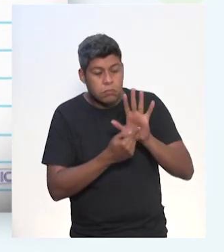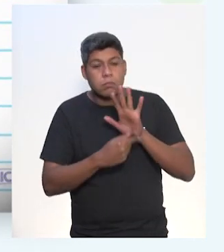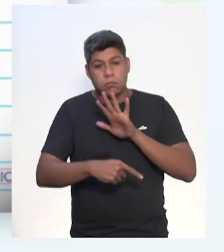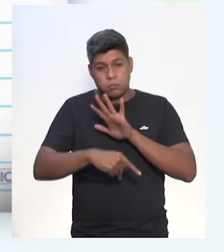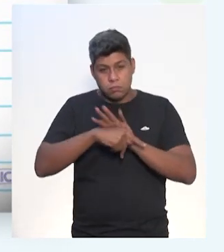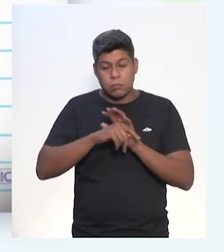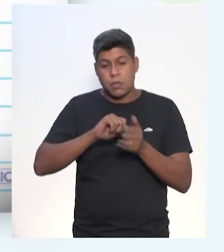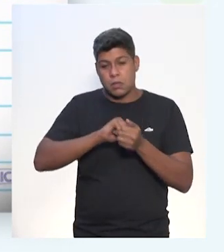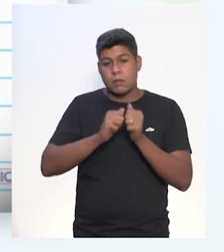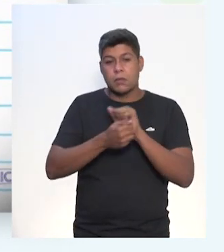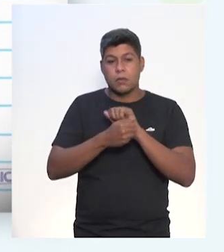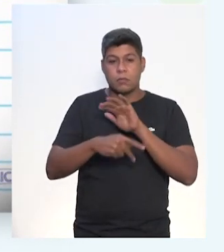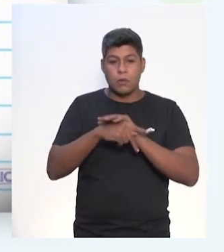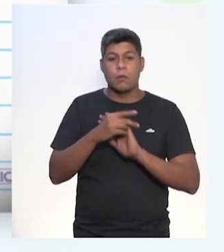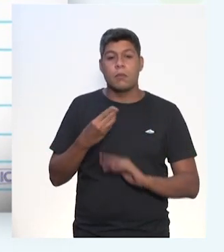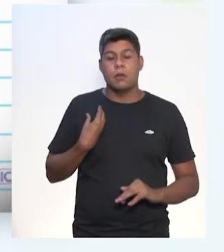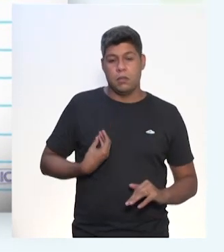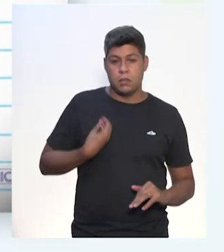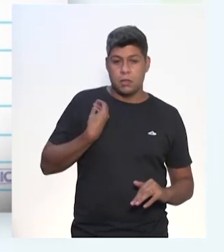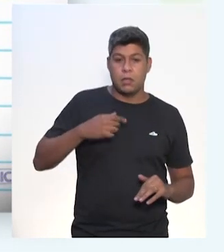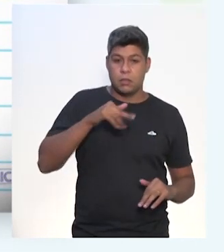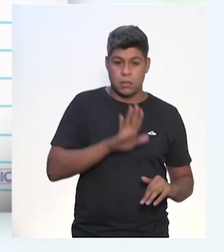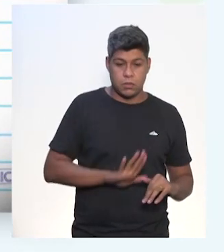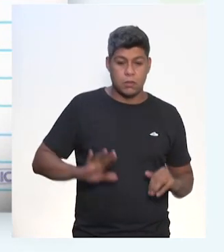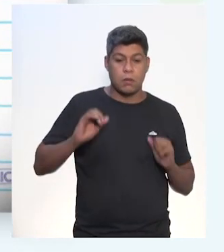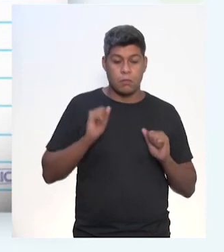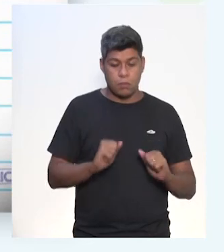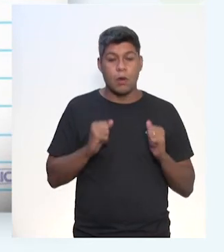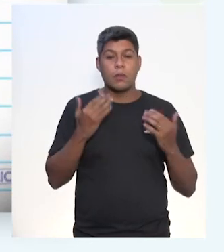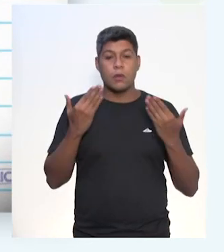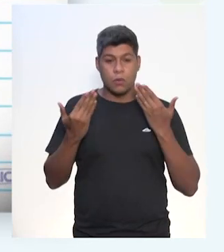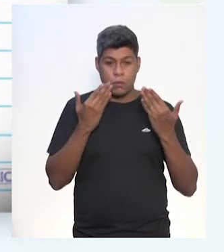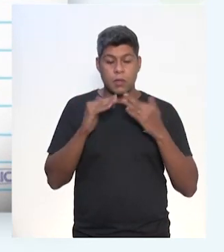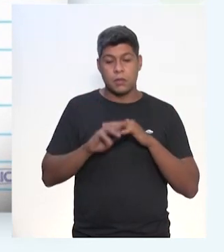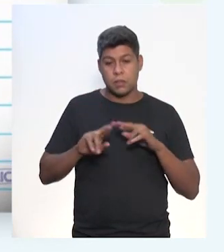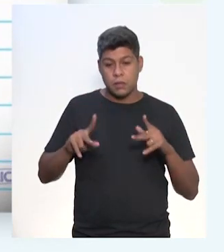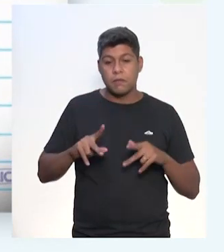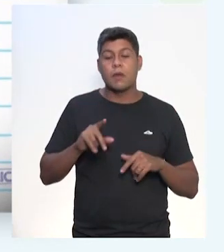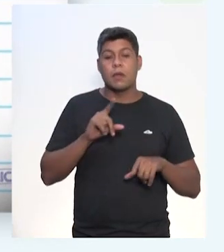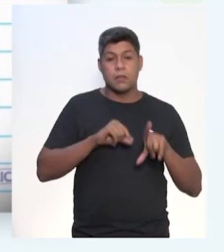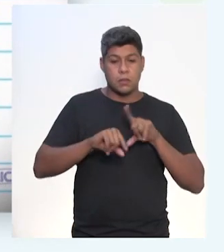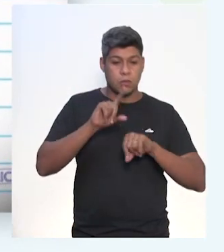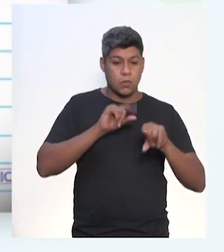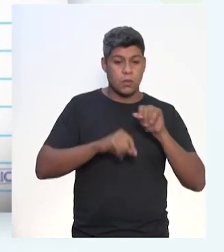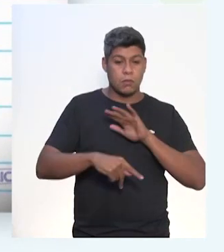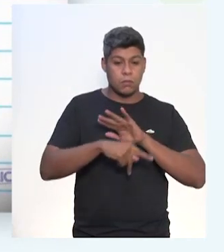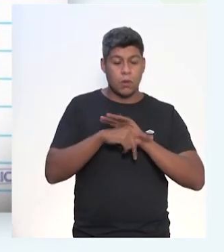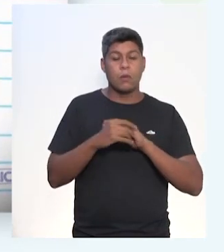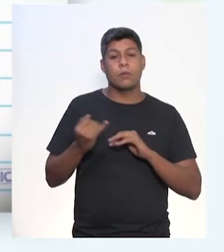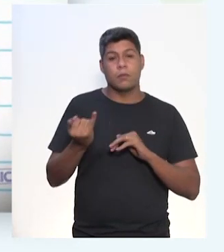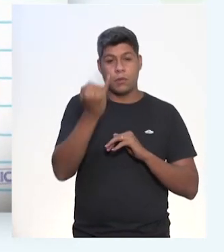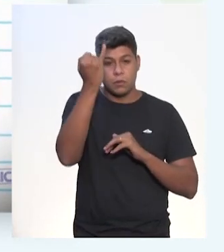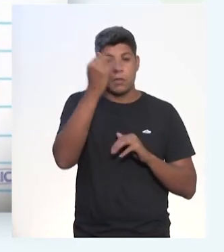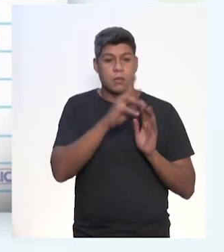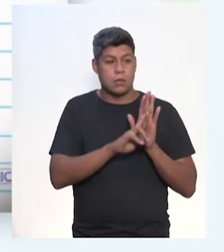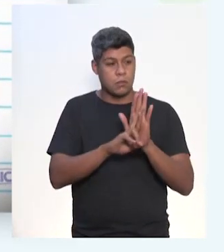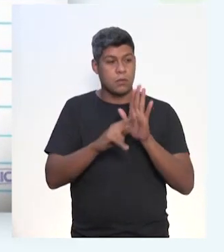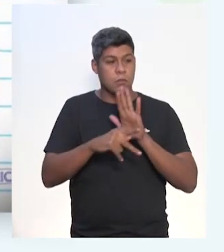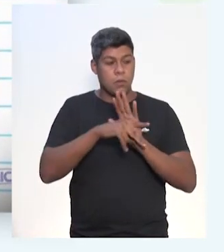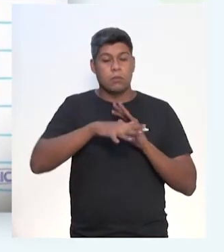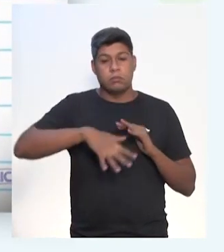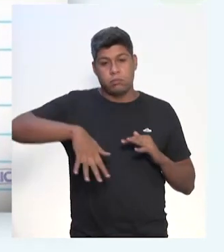internacionais, adaptando-os à realidade nacional e permitem fazer comparações em diferentes escalas, o que é muito importante para representar o